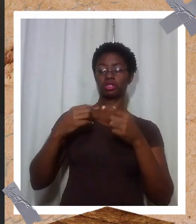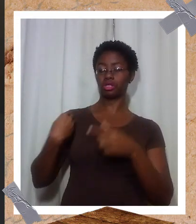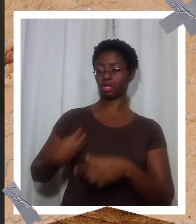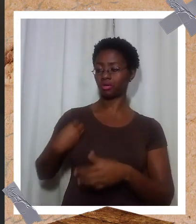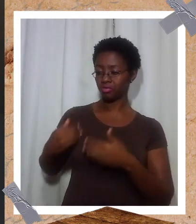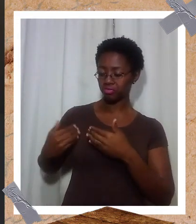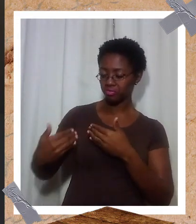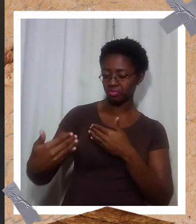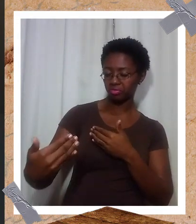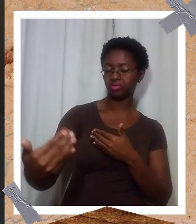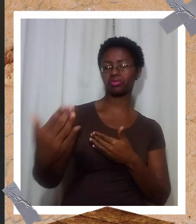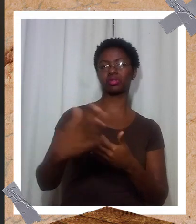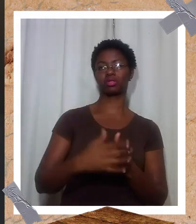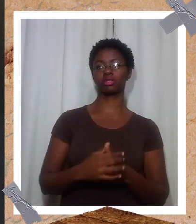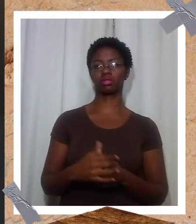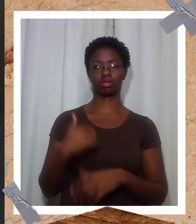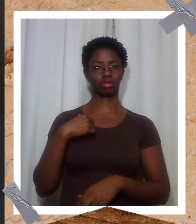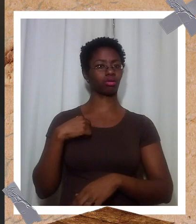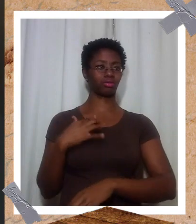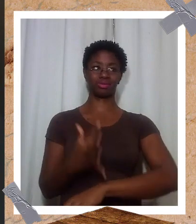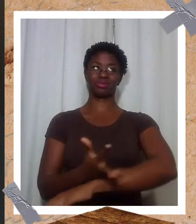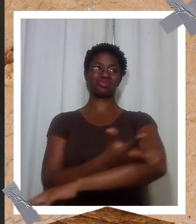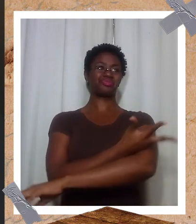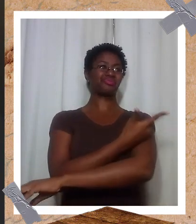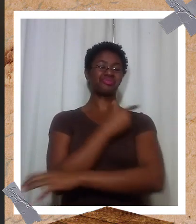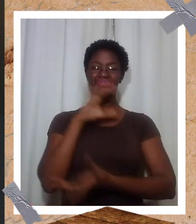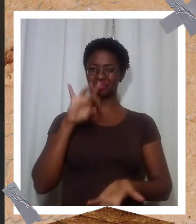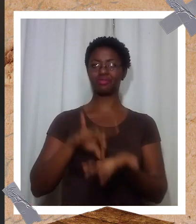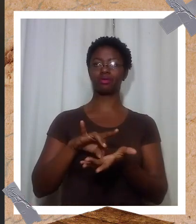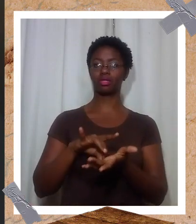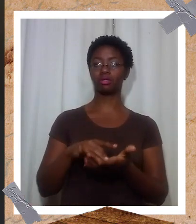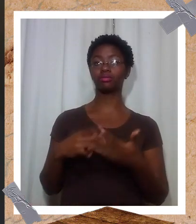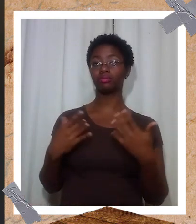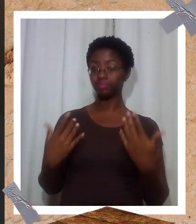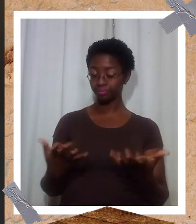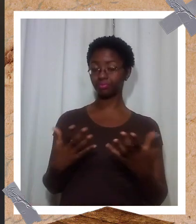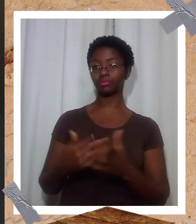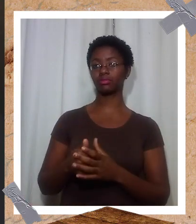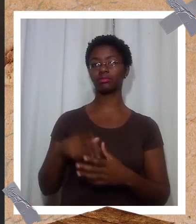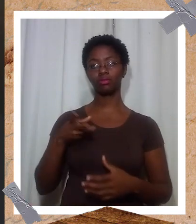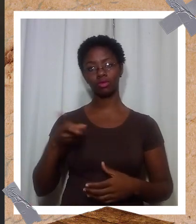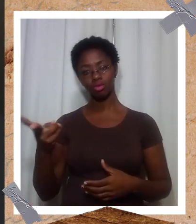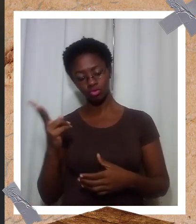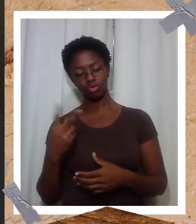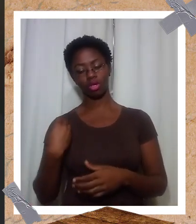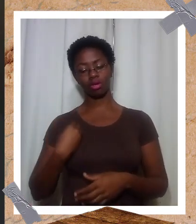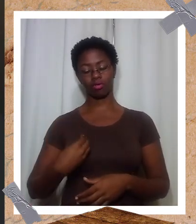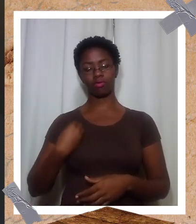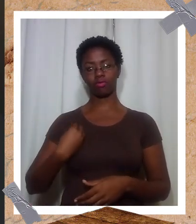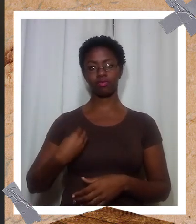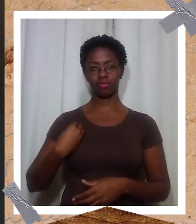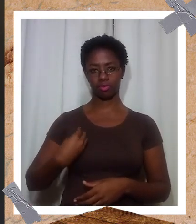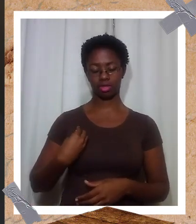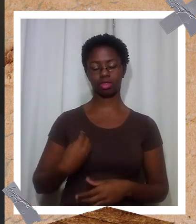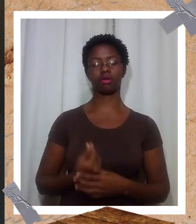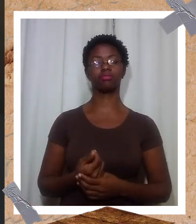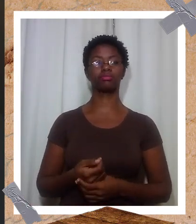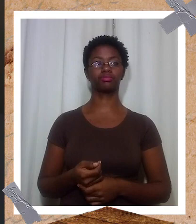né? Super me emocionei. Essa questão de continuar convivendo,